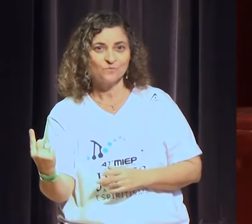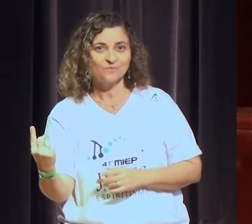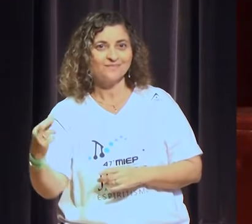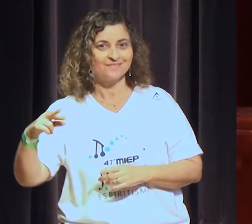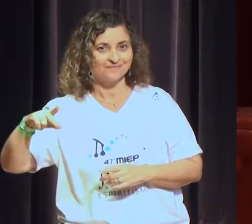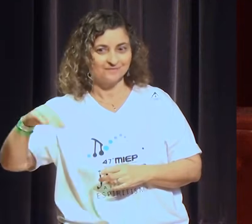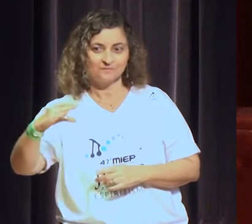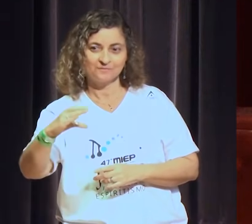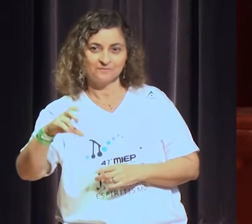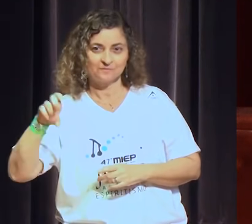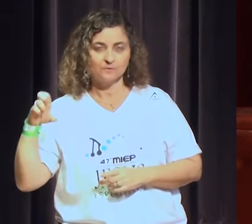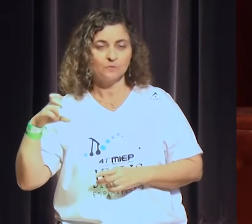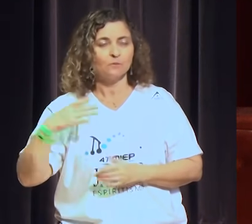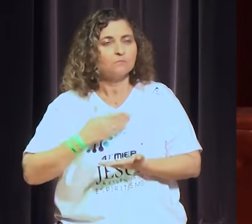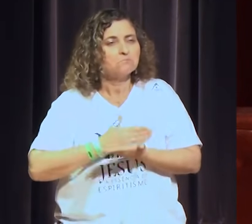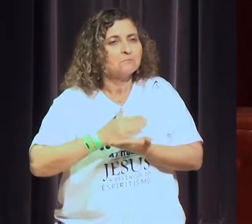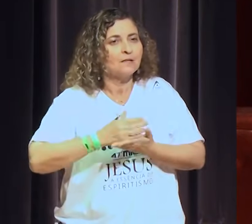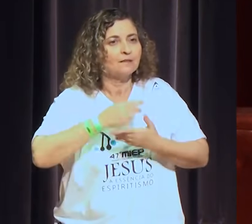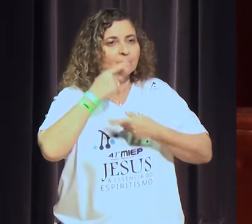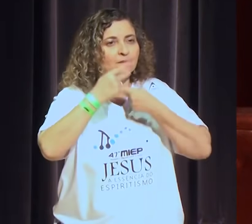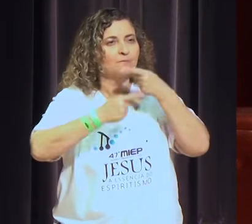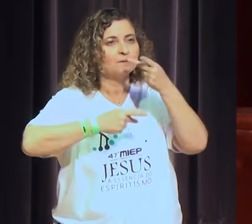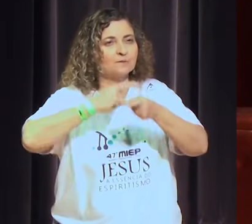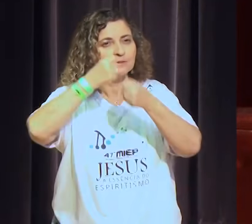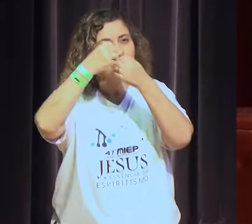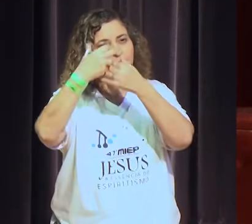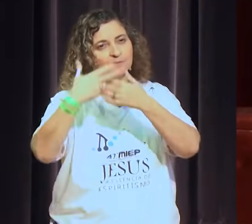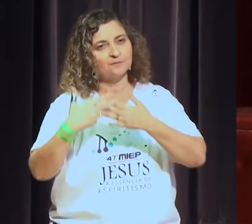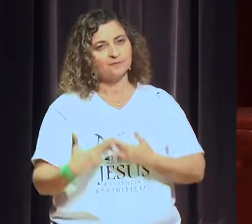espontaneamente, ela começou a contar do irmão.